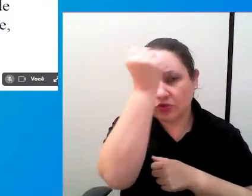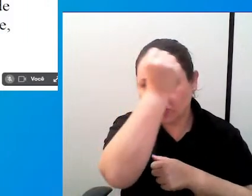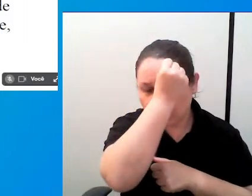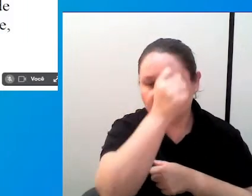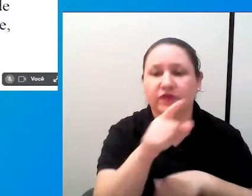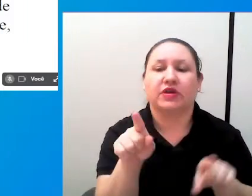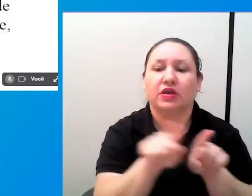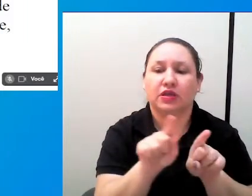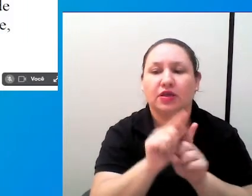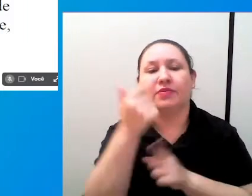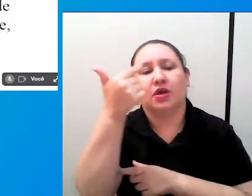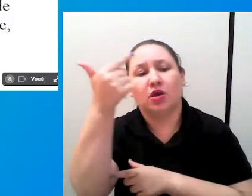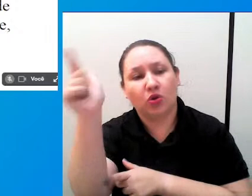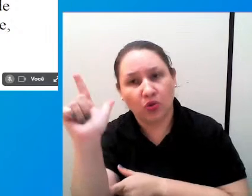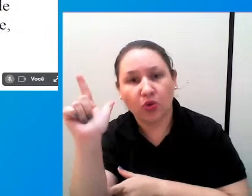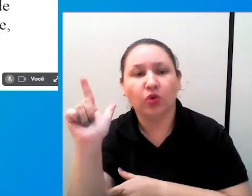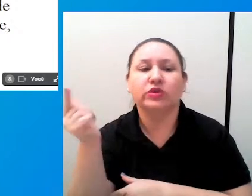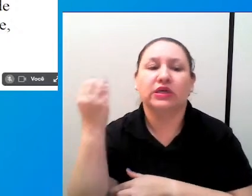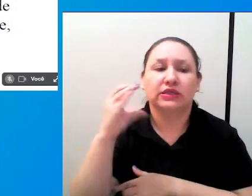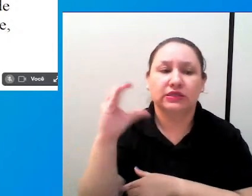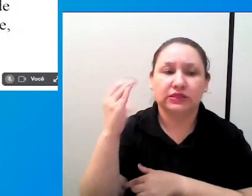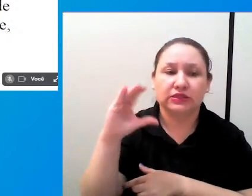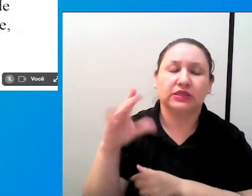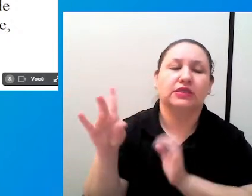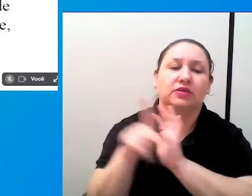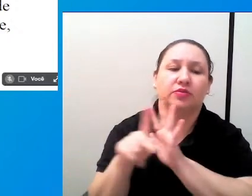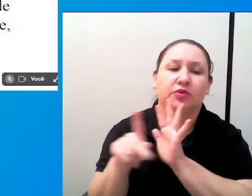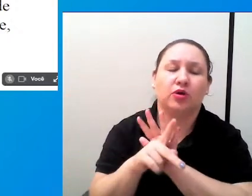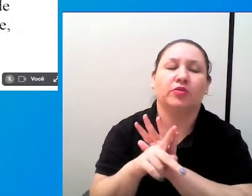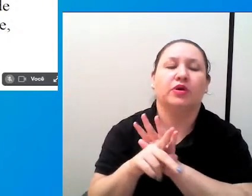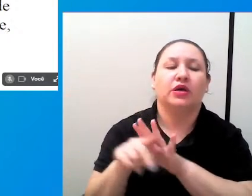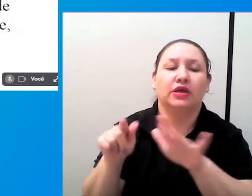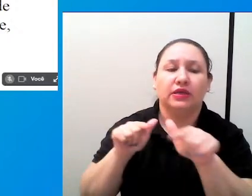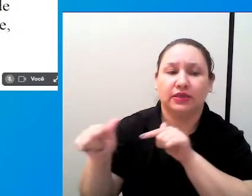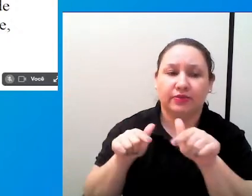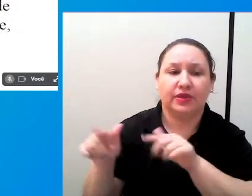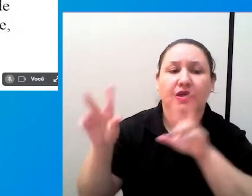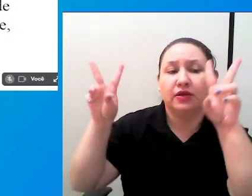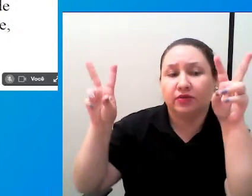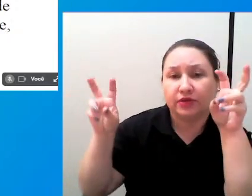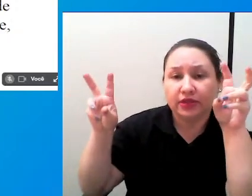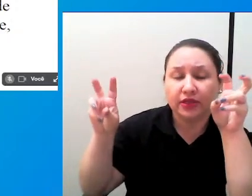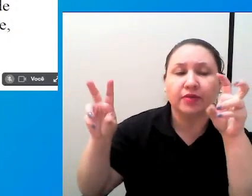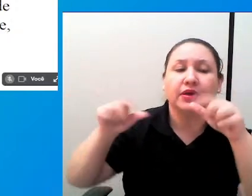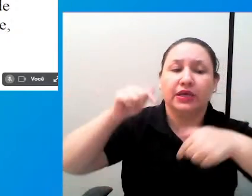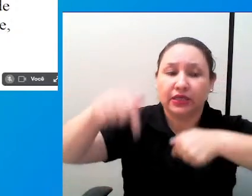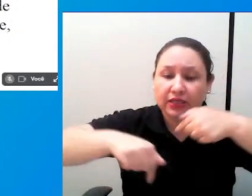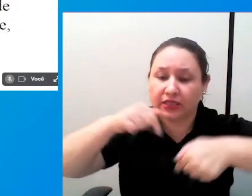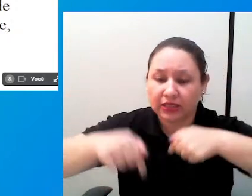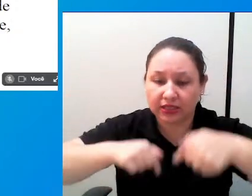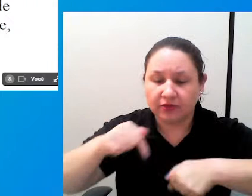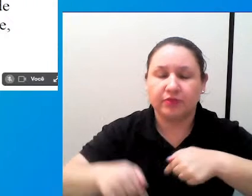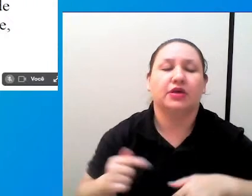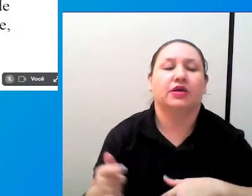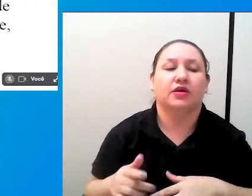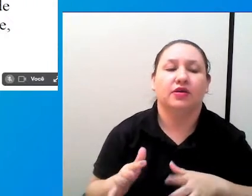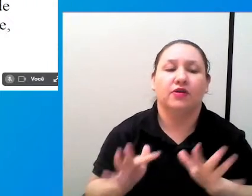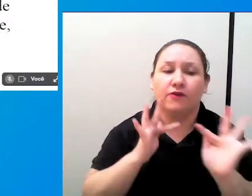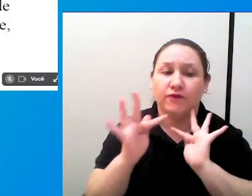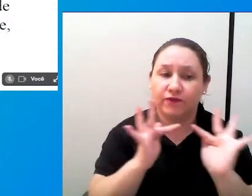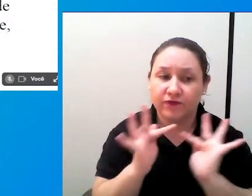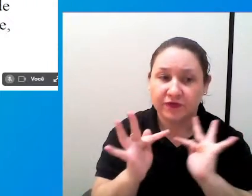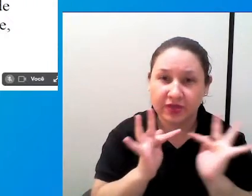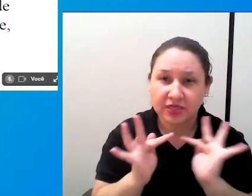áreas. A ciência da natureza vai habilitar os alunos para atuar na área de química, física,